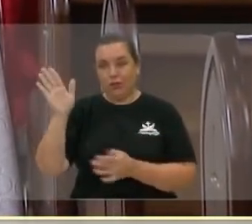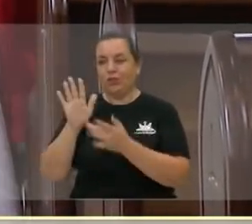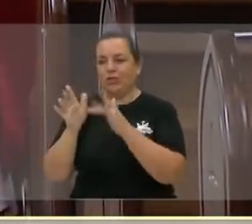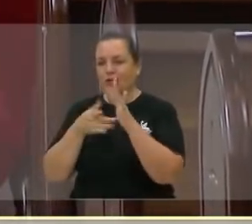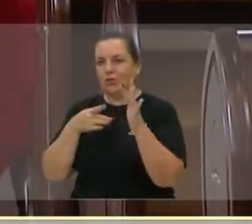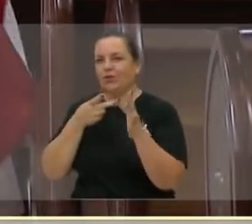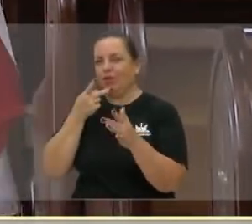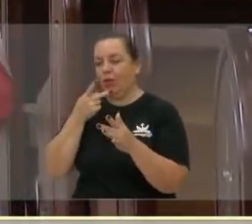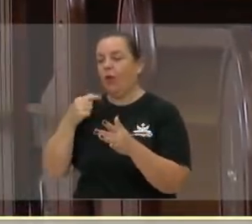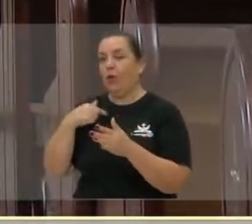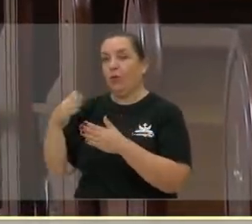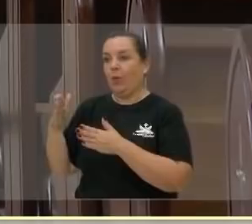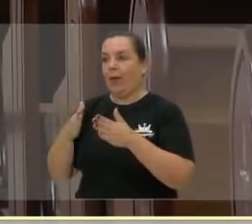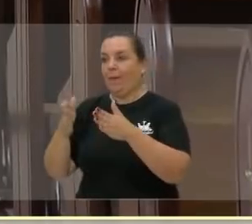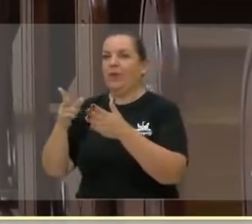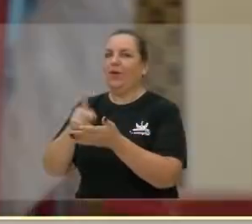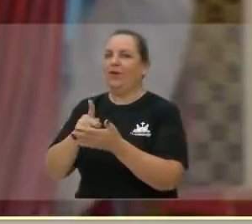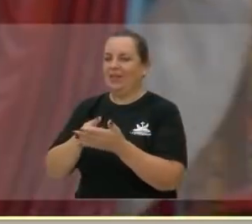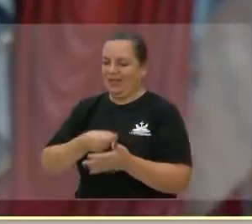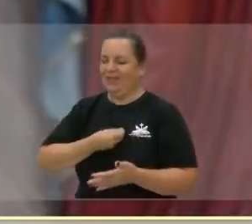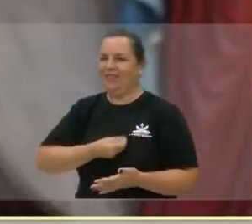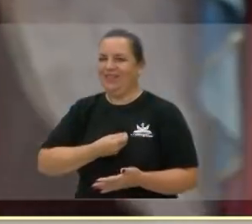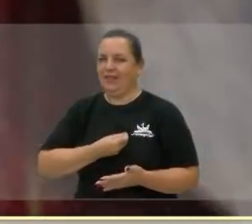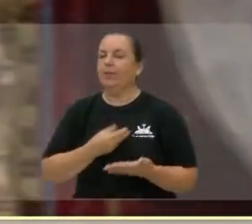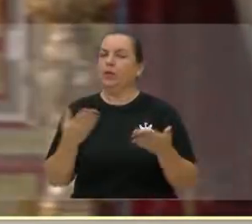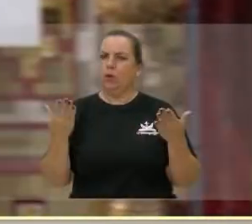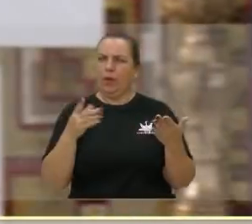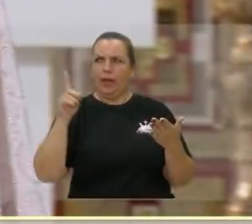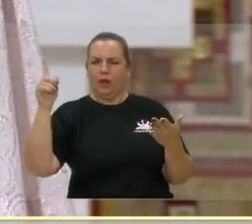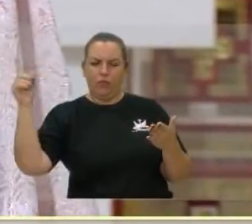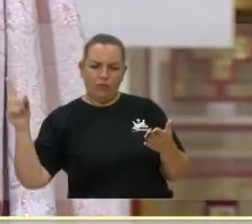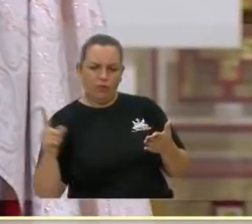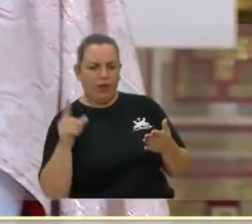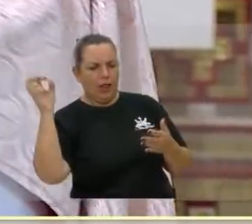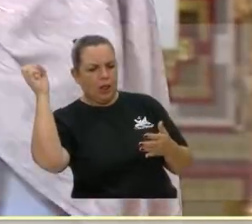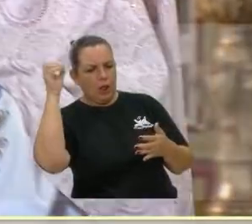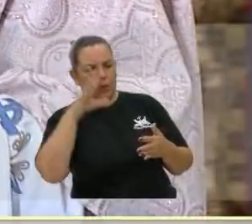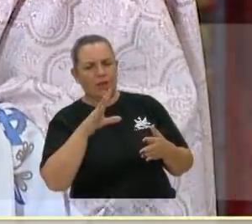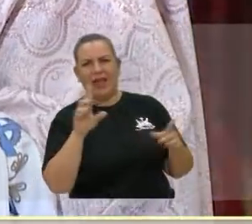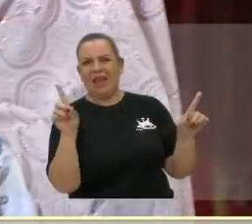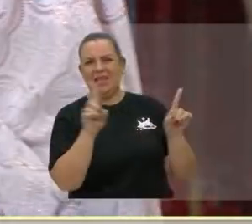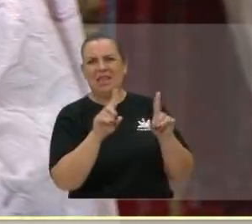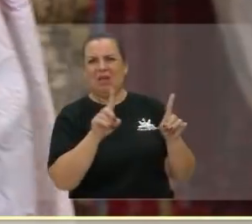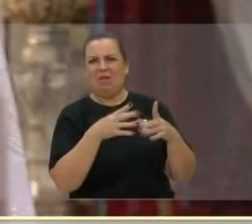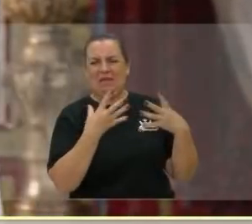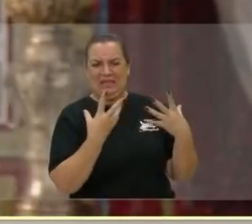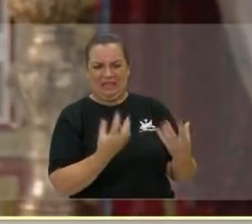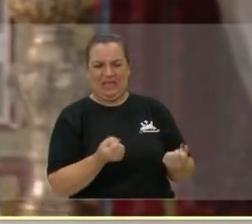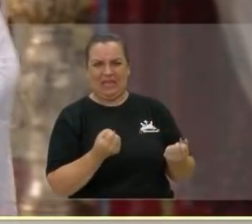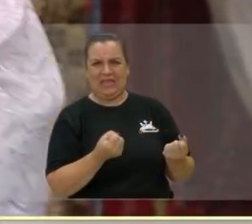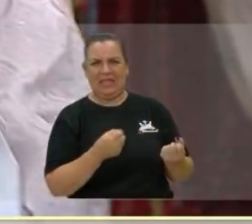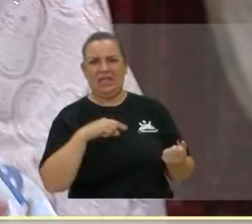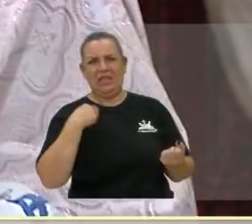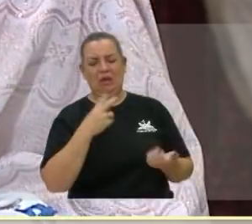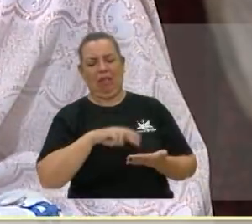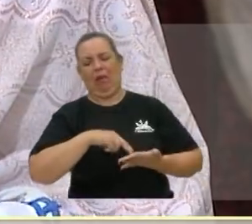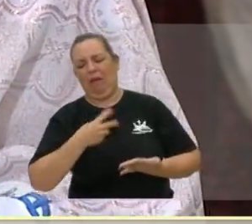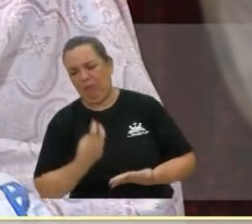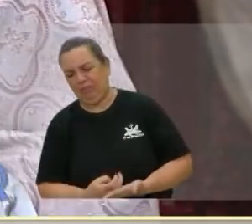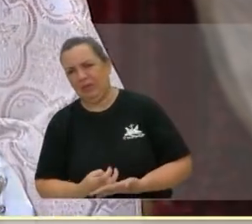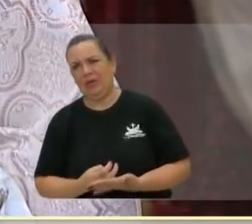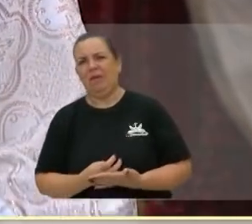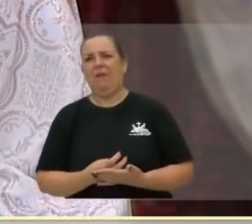vida. Aquele que vem iluminar e não permitir que caiamos no